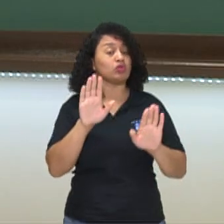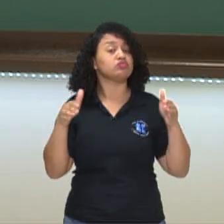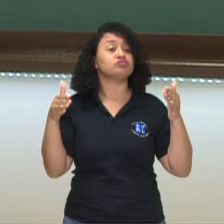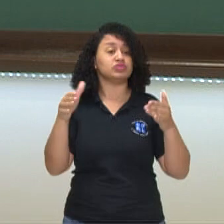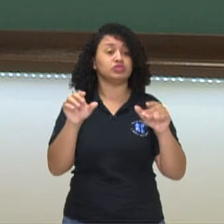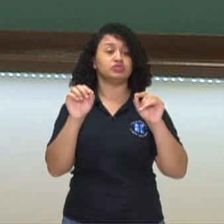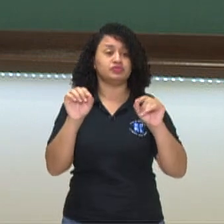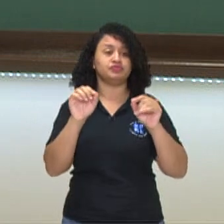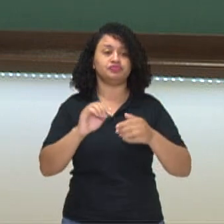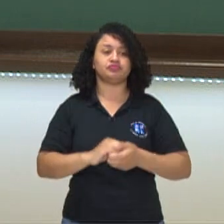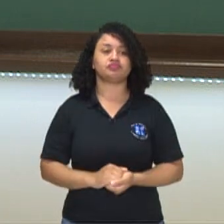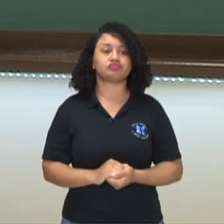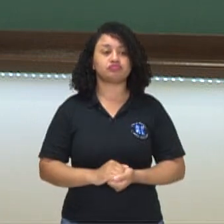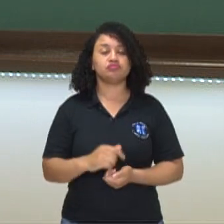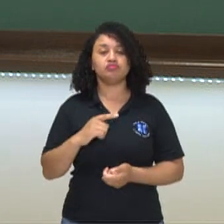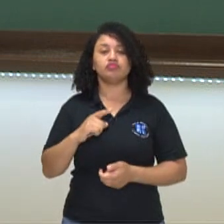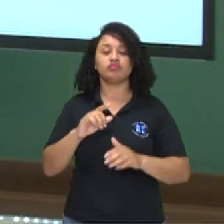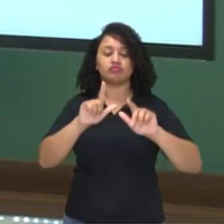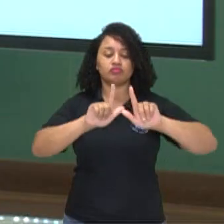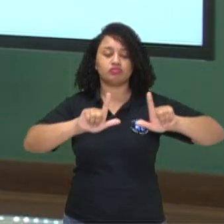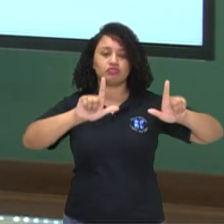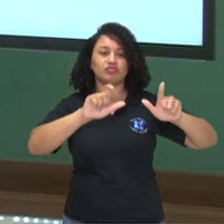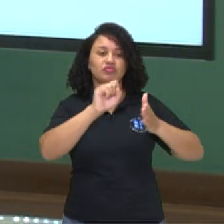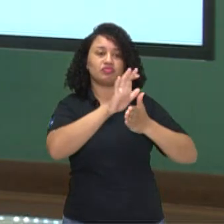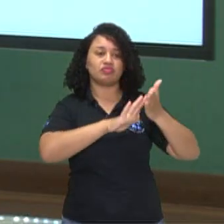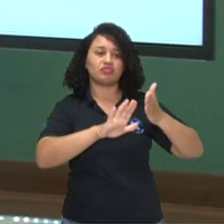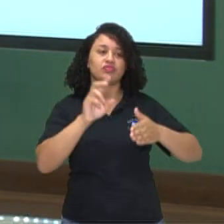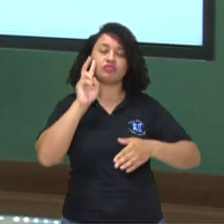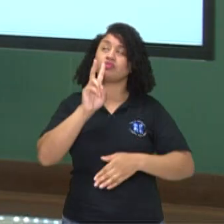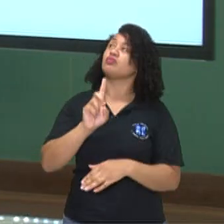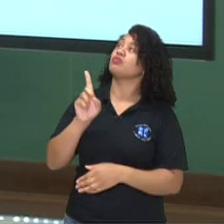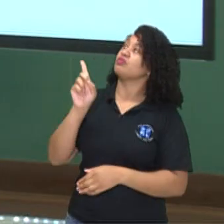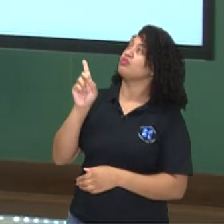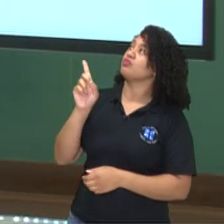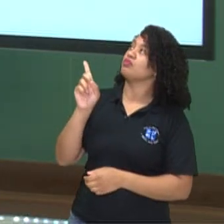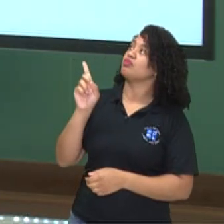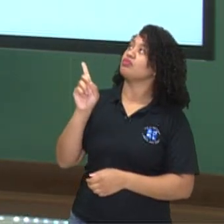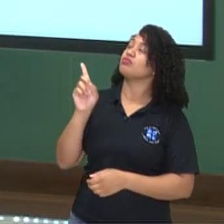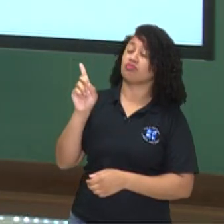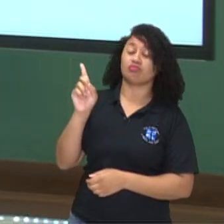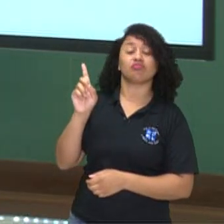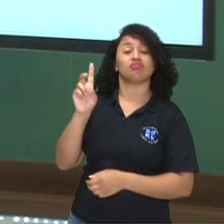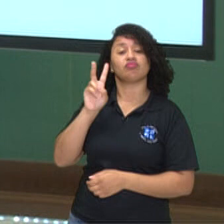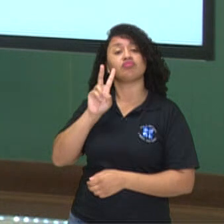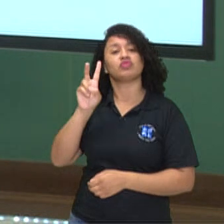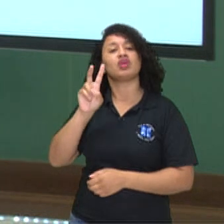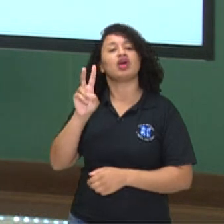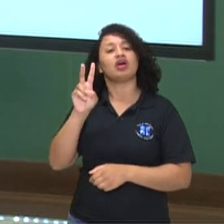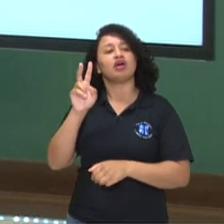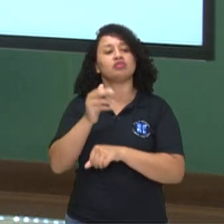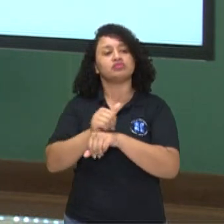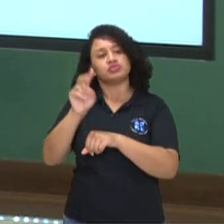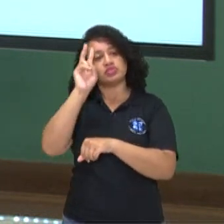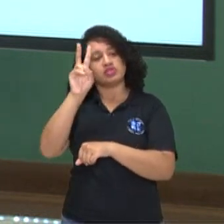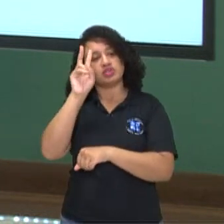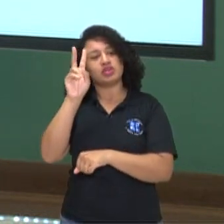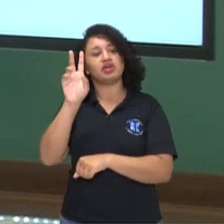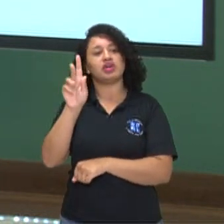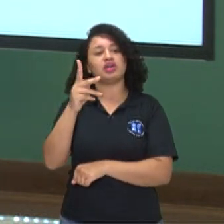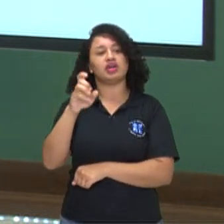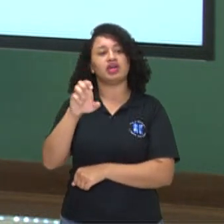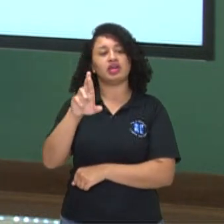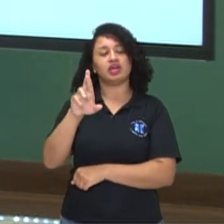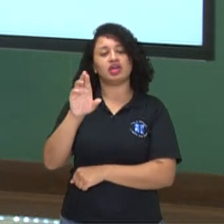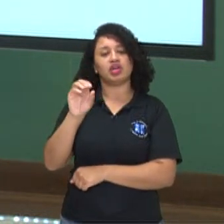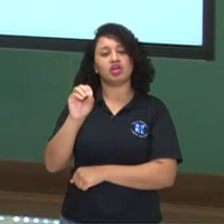esse período. Trago aqui para vocês o busto do historiador Heródoto, considerado pai da história, né? O grego